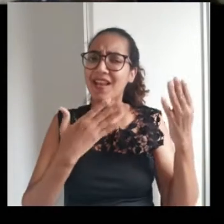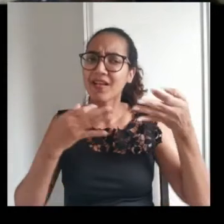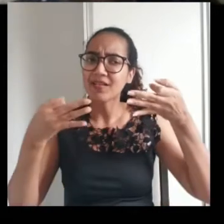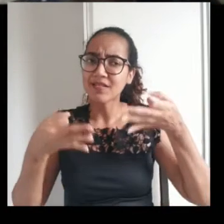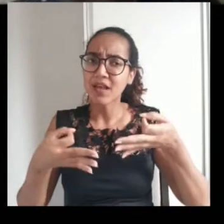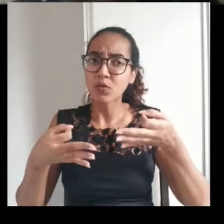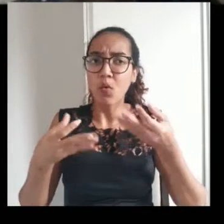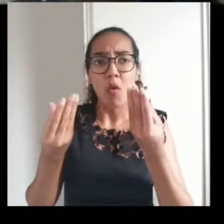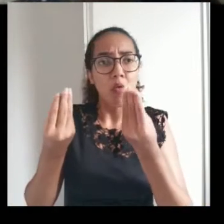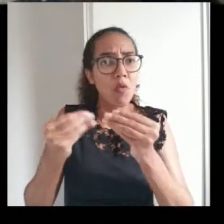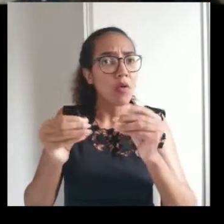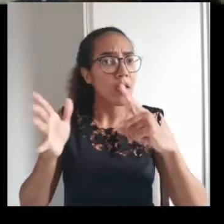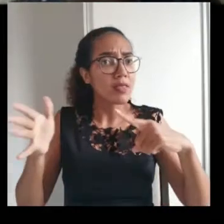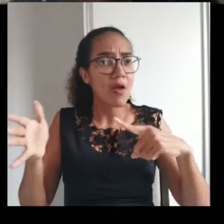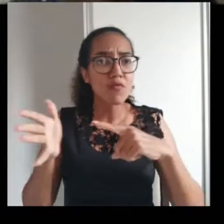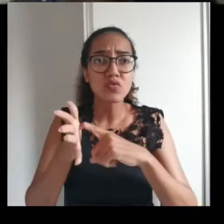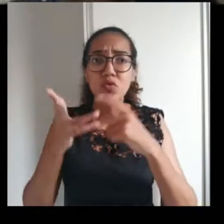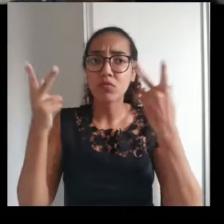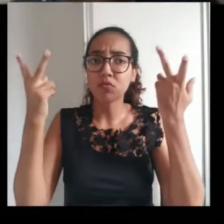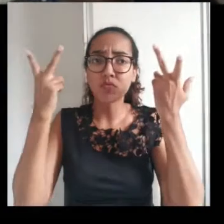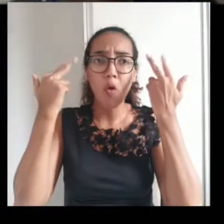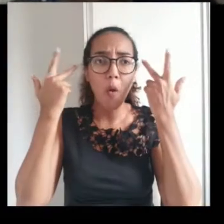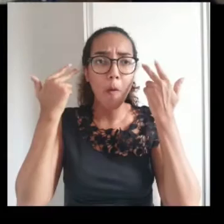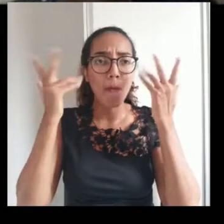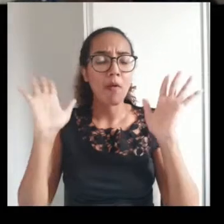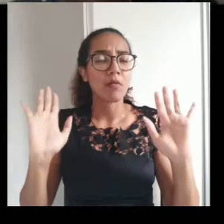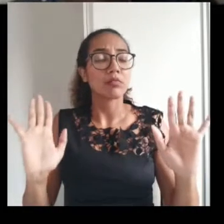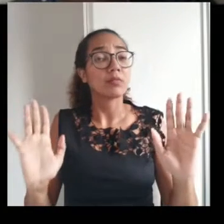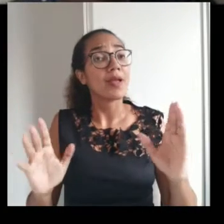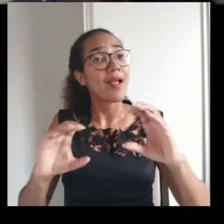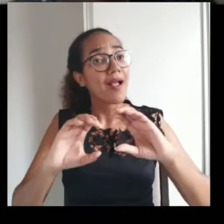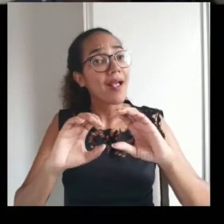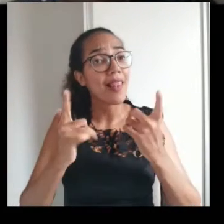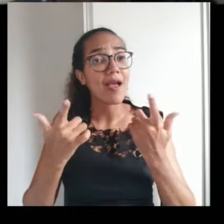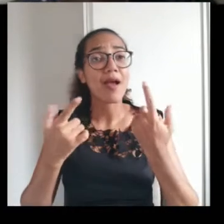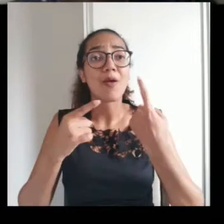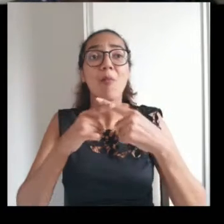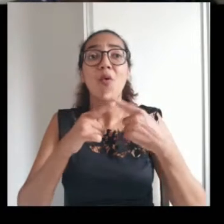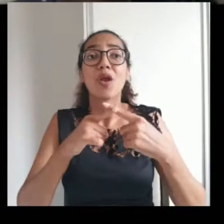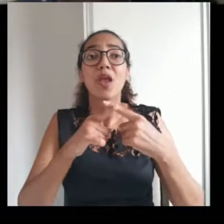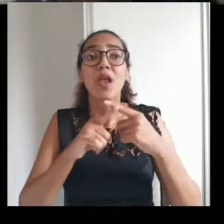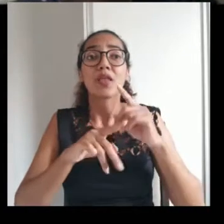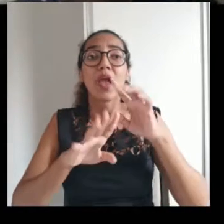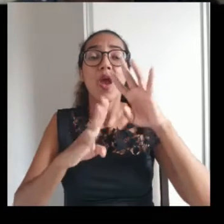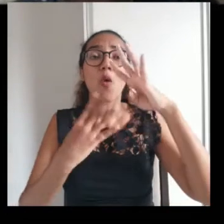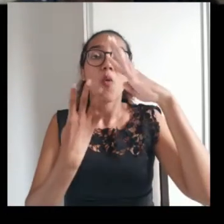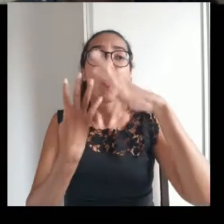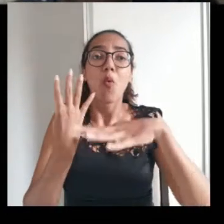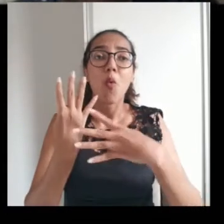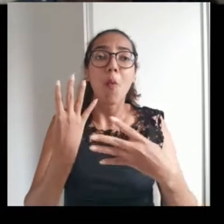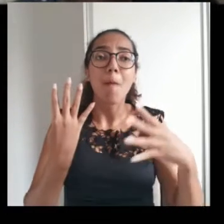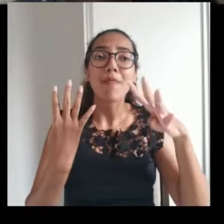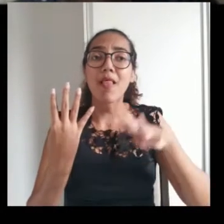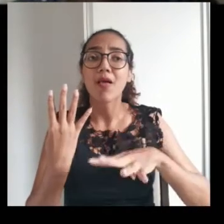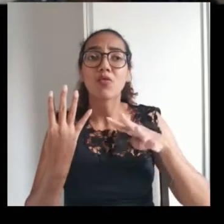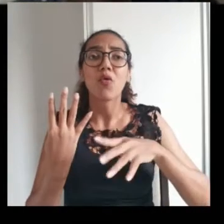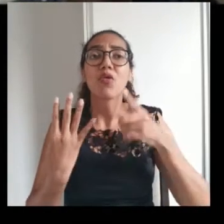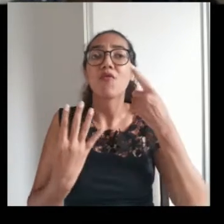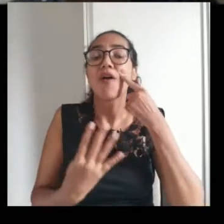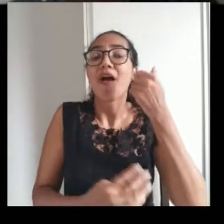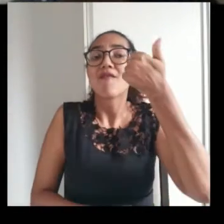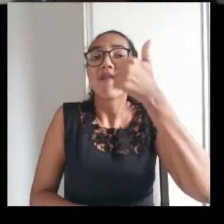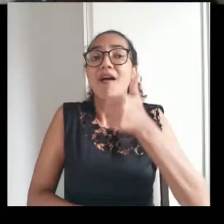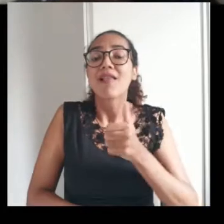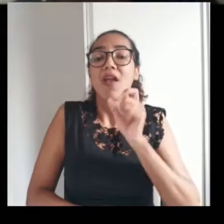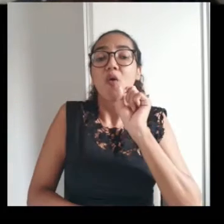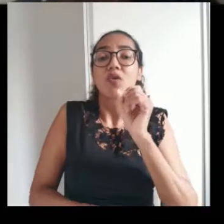e está funcionando. Claro, o compilador ele não vai verificar a semântica, o significado do que você colocou, né? E você vai